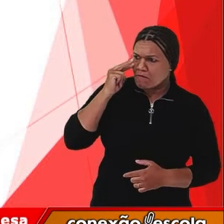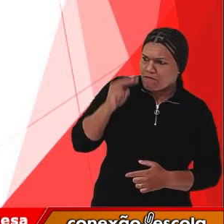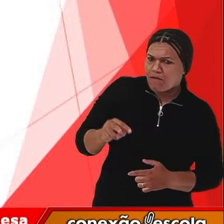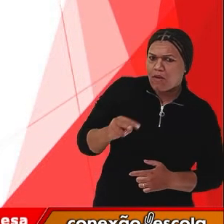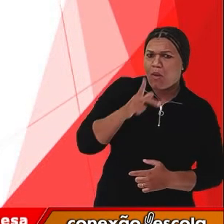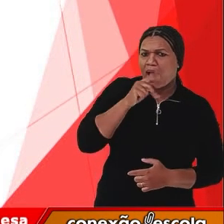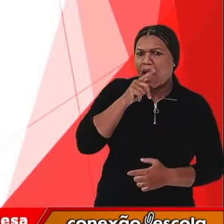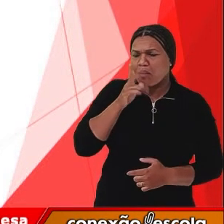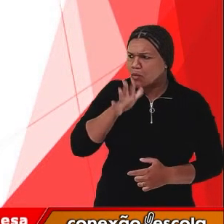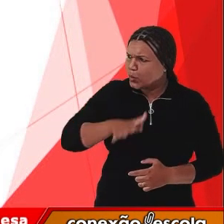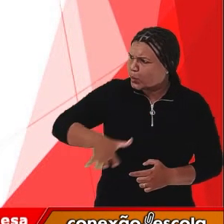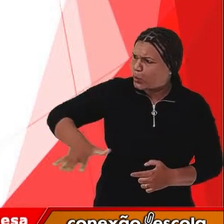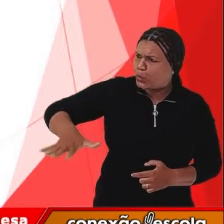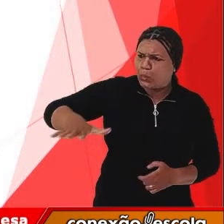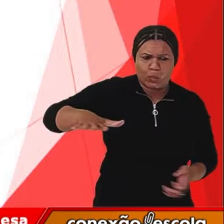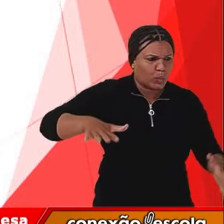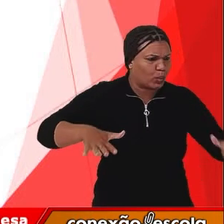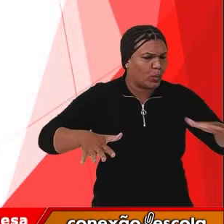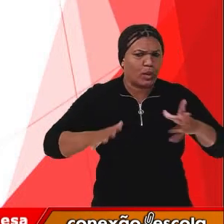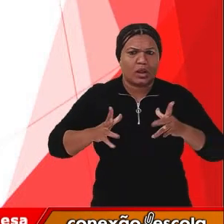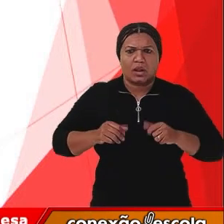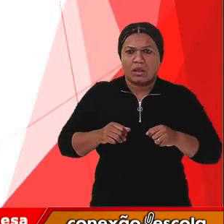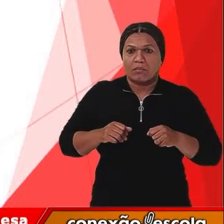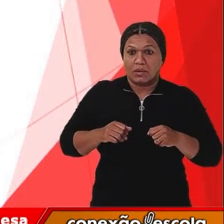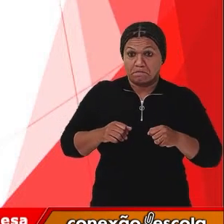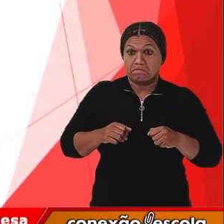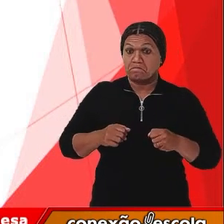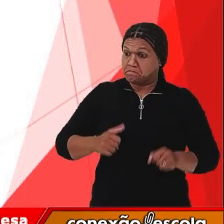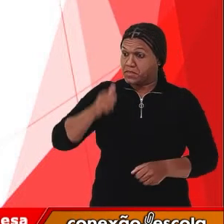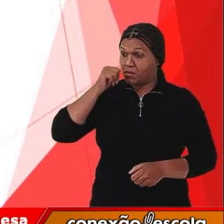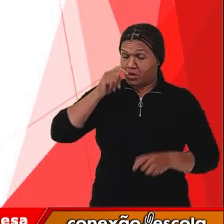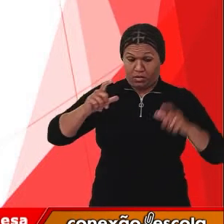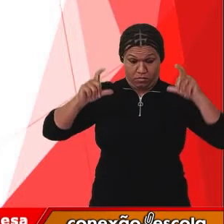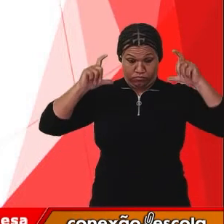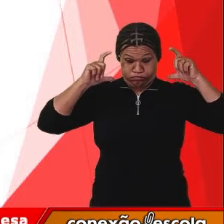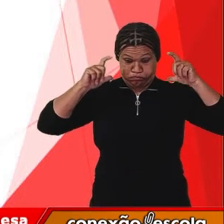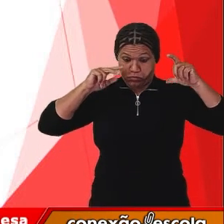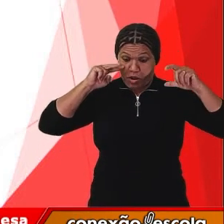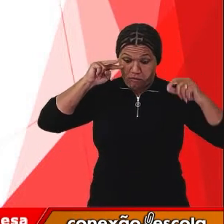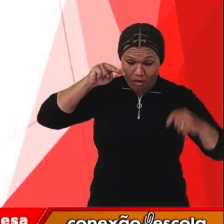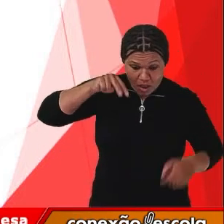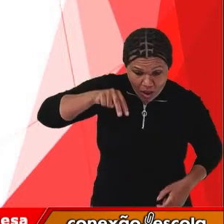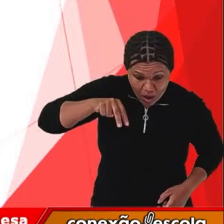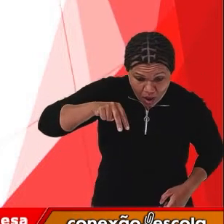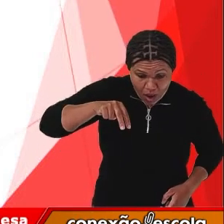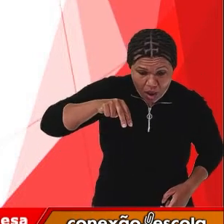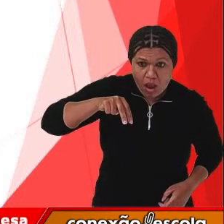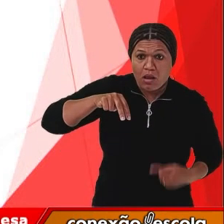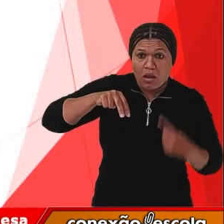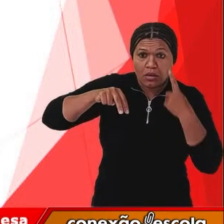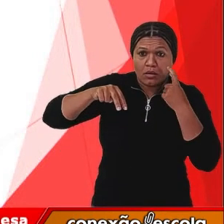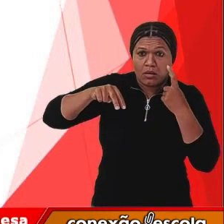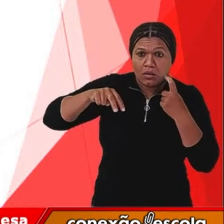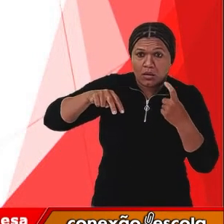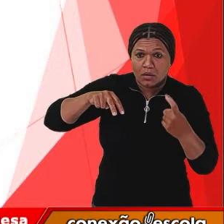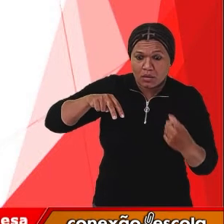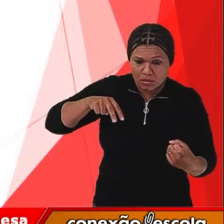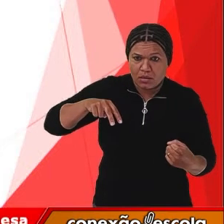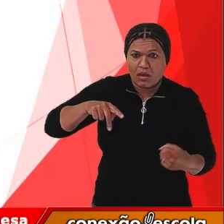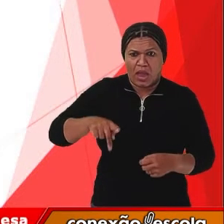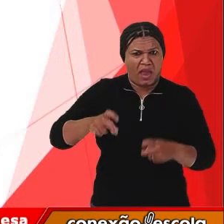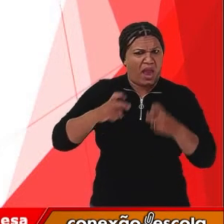água límpida Oi e a cara da menina aparecia redondo e grande a olhá-lo interessada